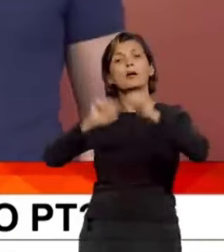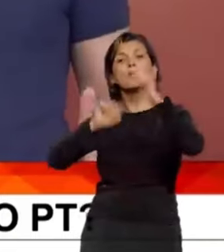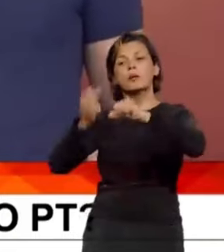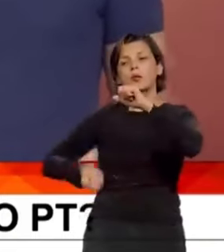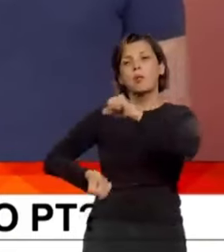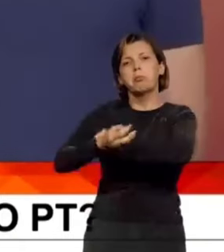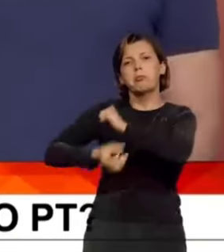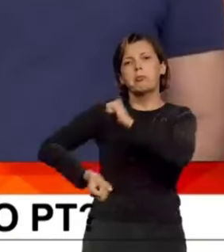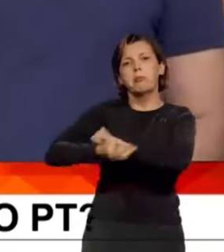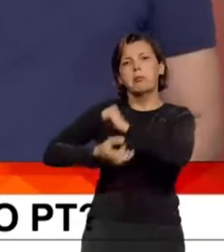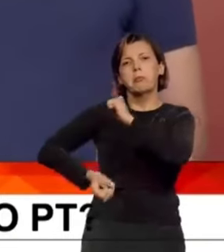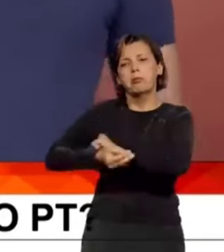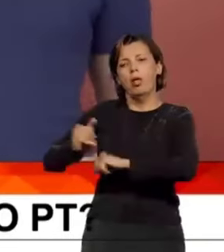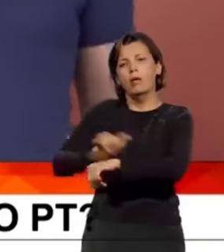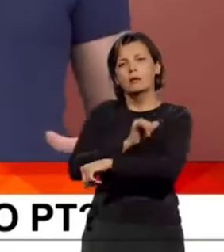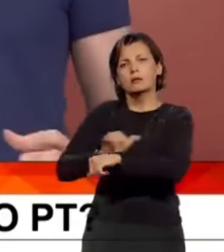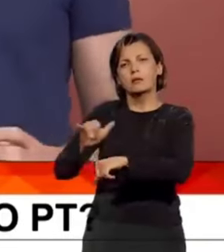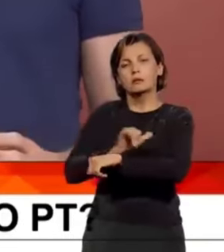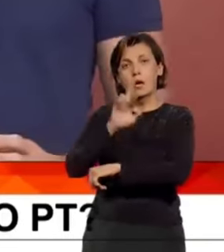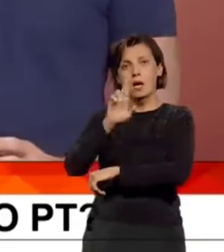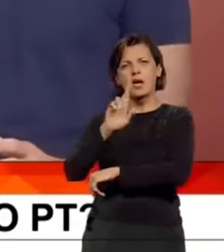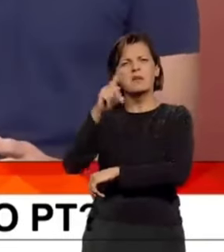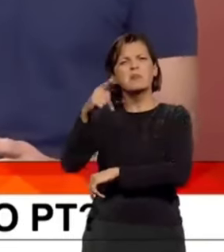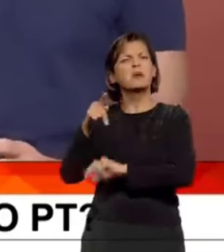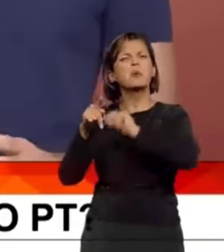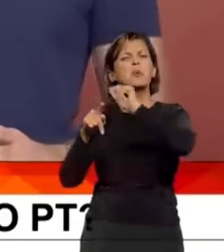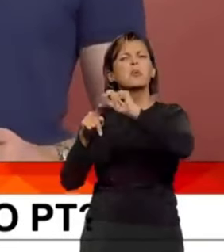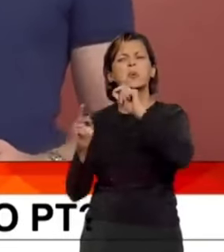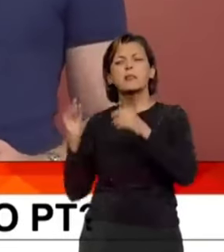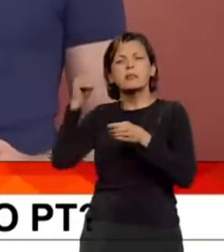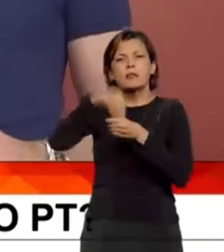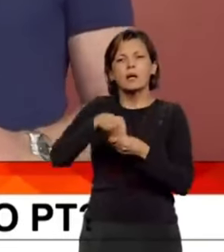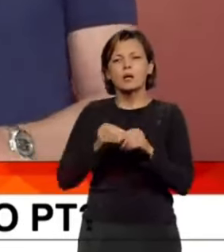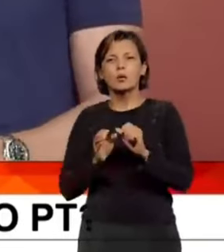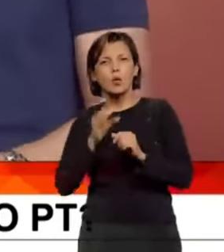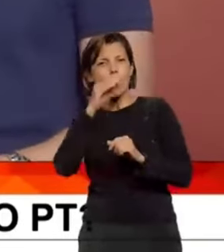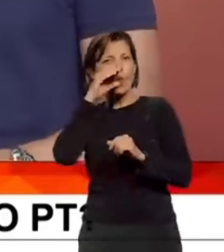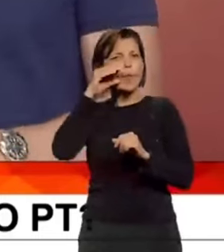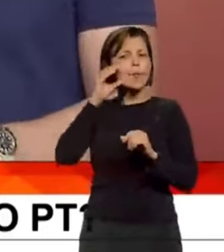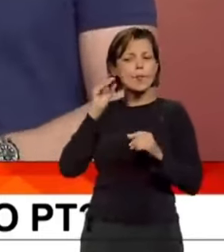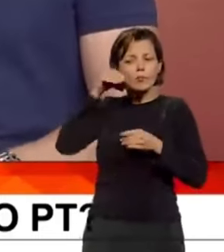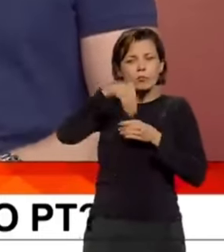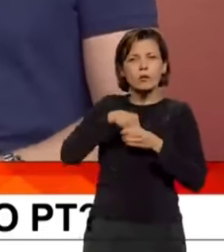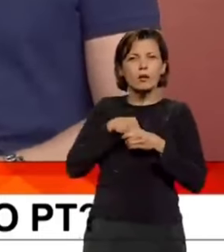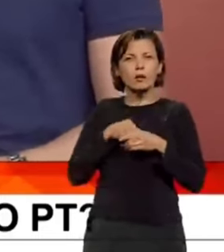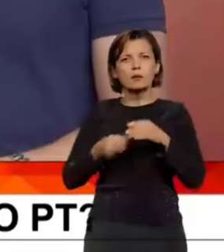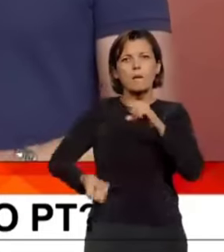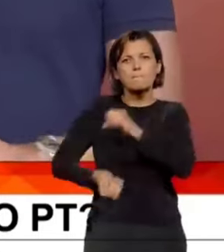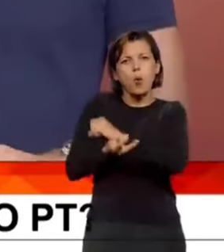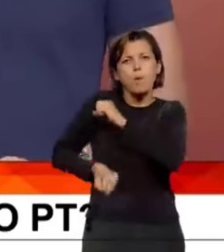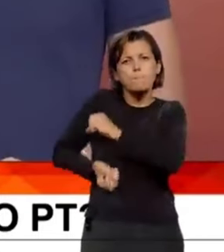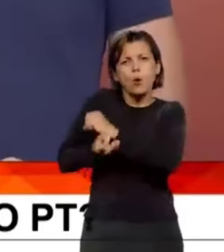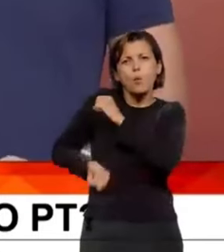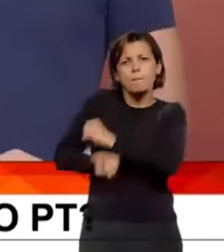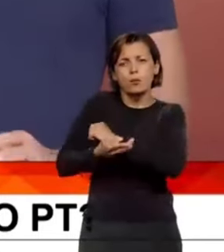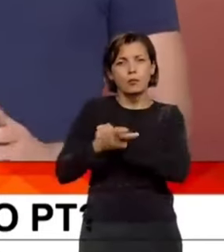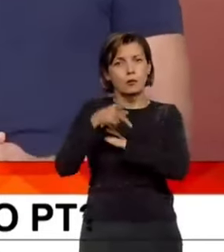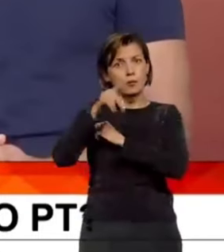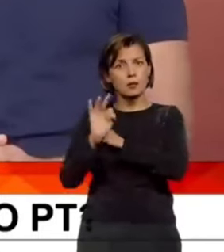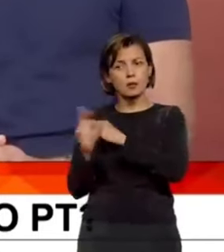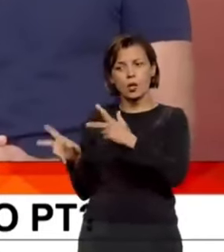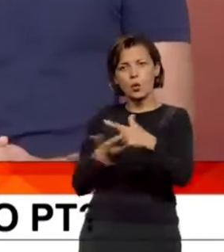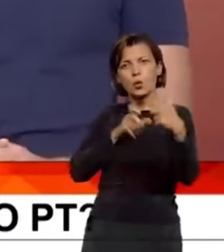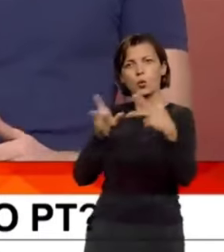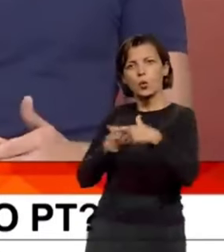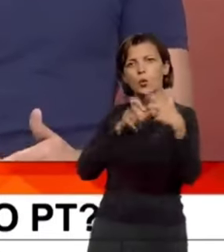ele falou que ele conhece é o seguinte essas três empresas fizeram RP que é um sistema suplementar dentro da própria empresa para pagar propina para o